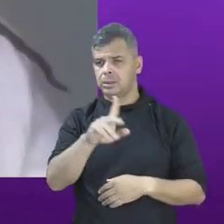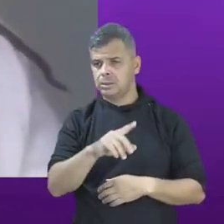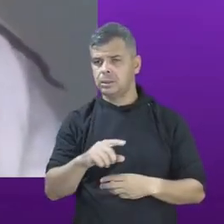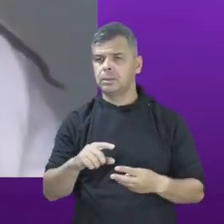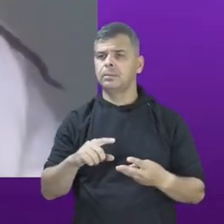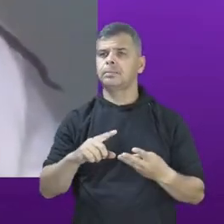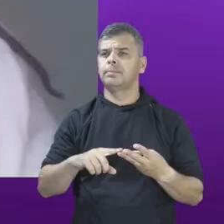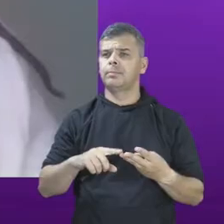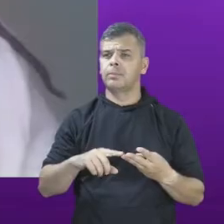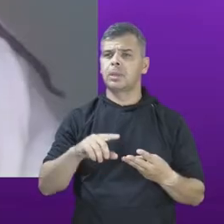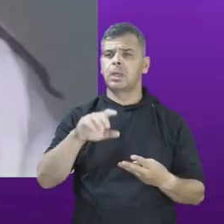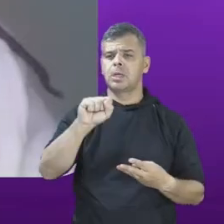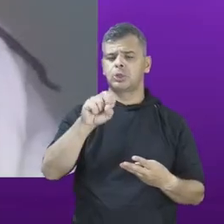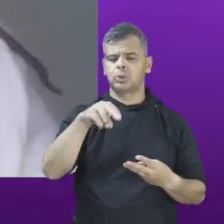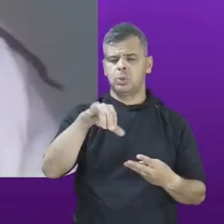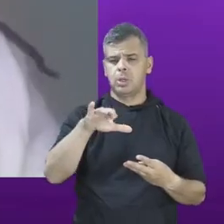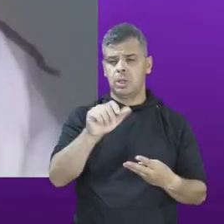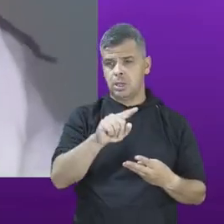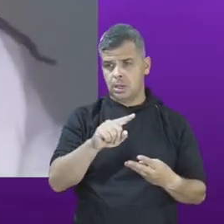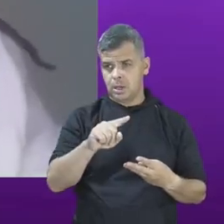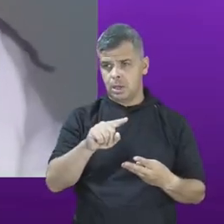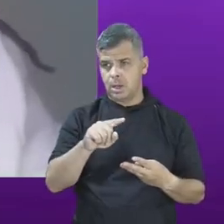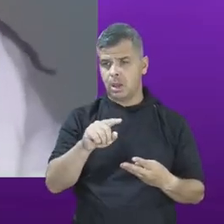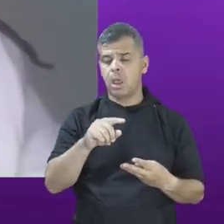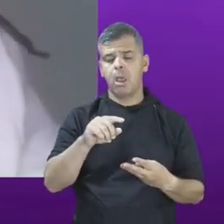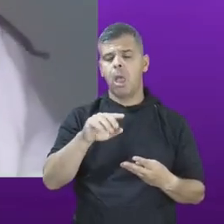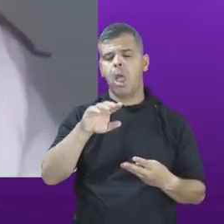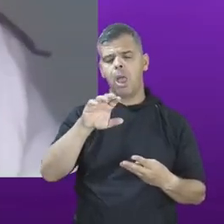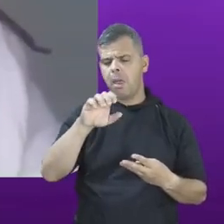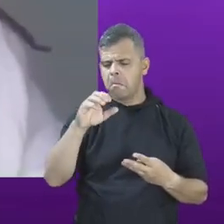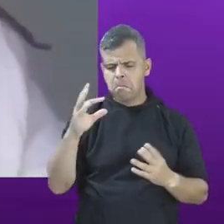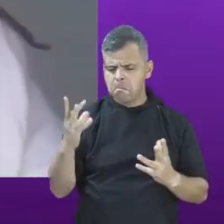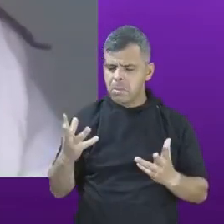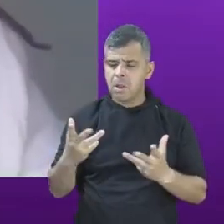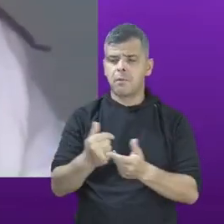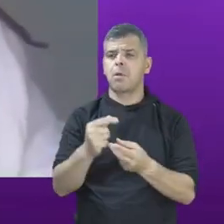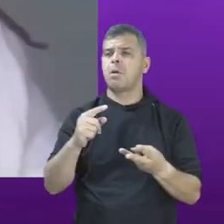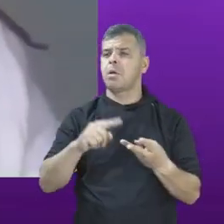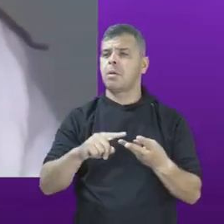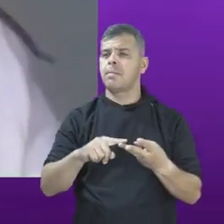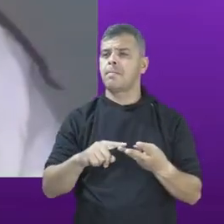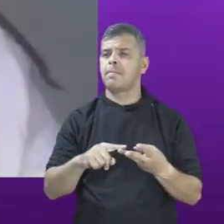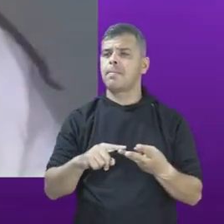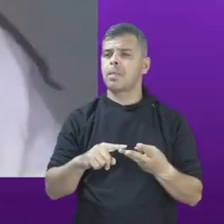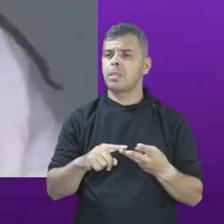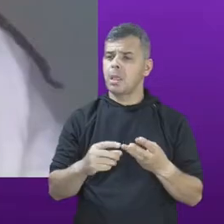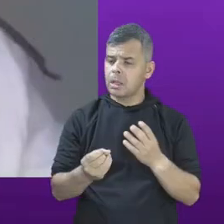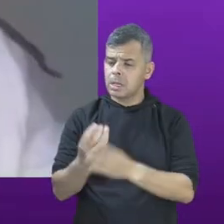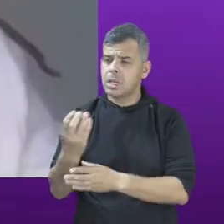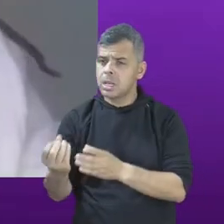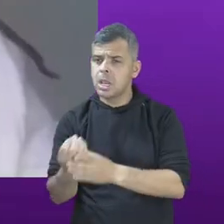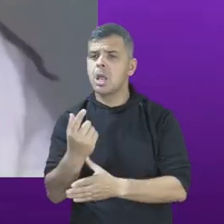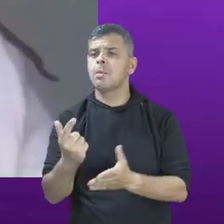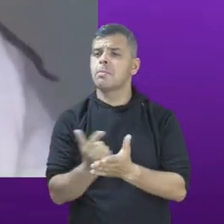né, a Sueli Carneiro, né, a fantástica Sueli Carneiro, que está aí produzindo,